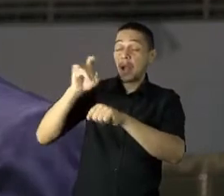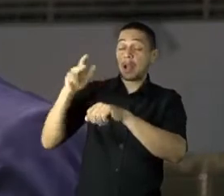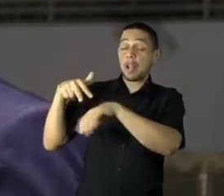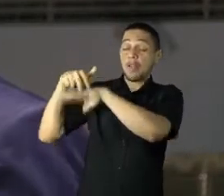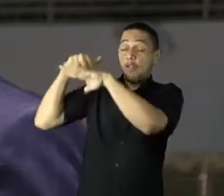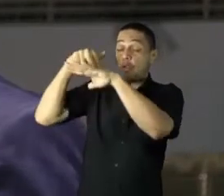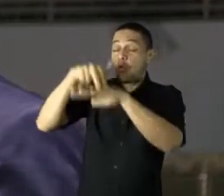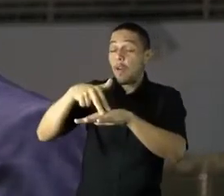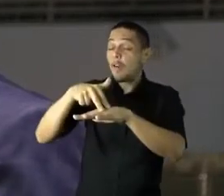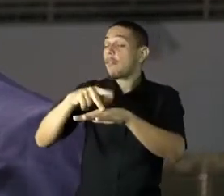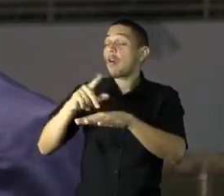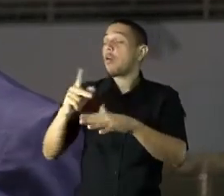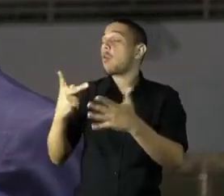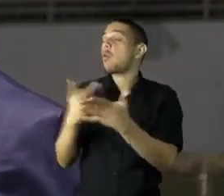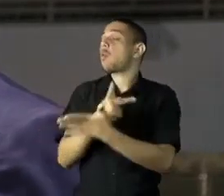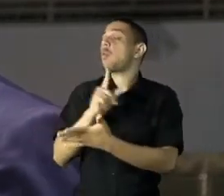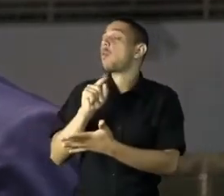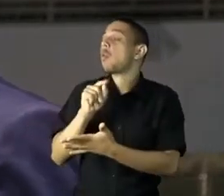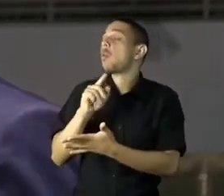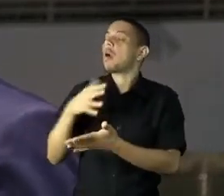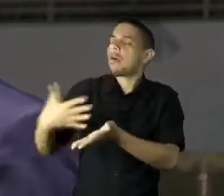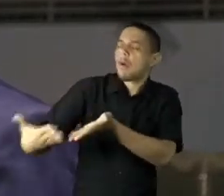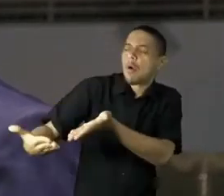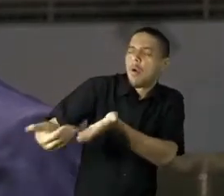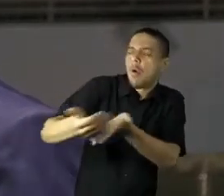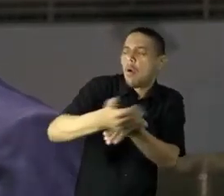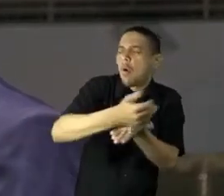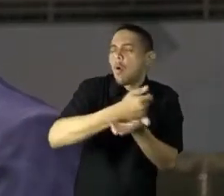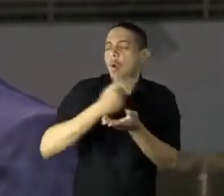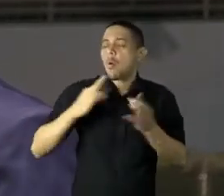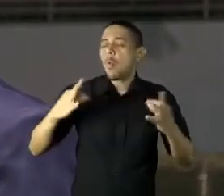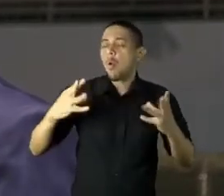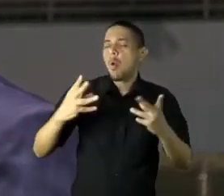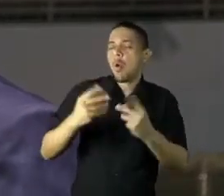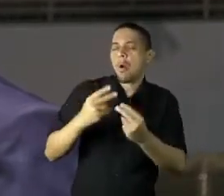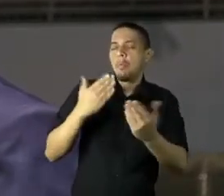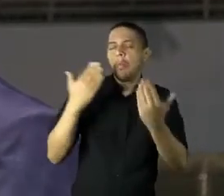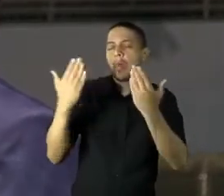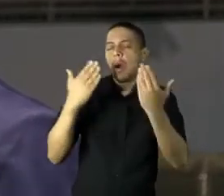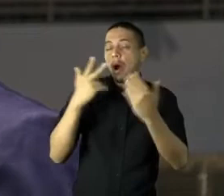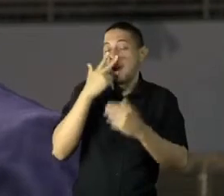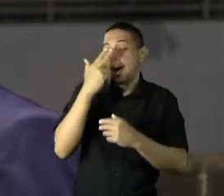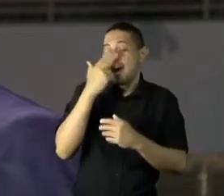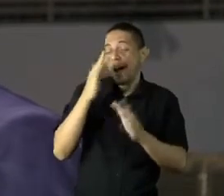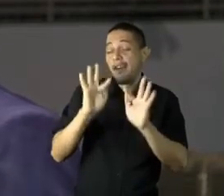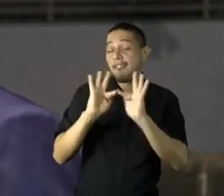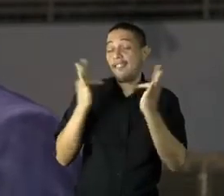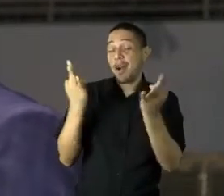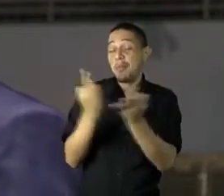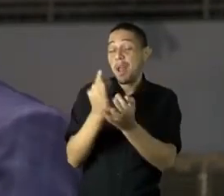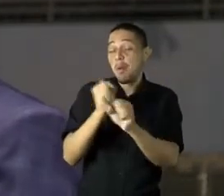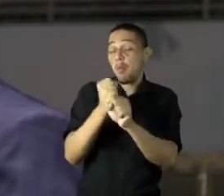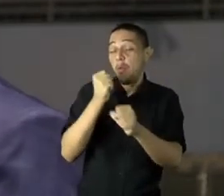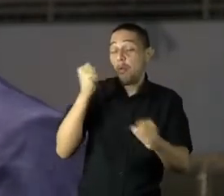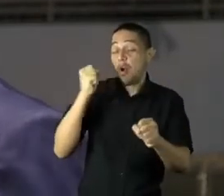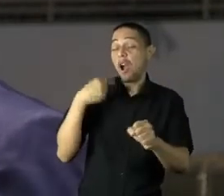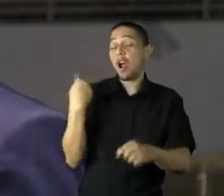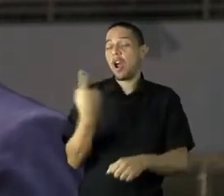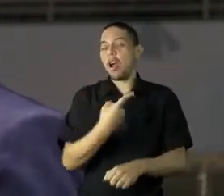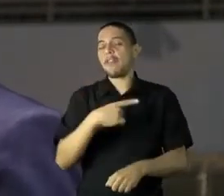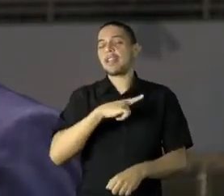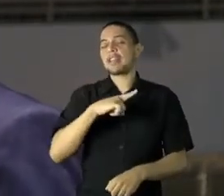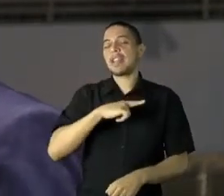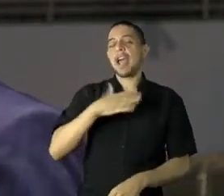nos reunir a como uma grande família e então teremos a alegria de revivemos o Éden de